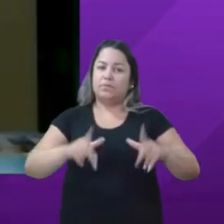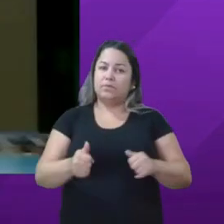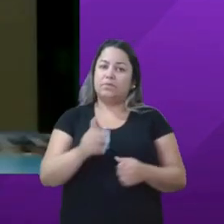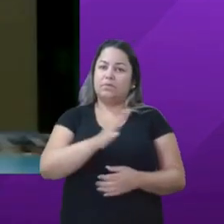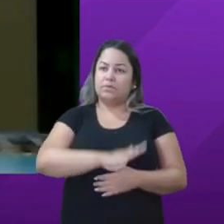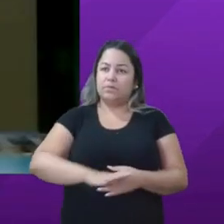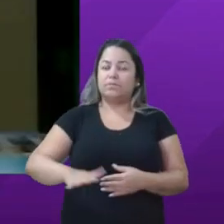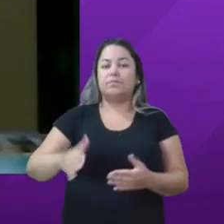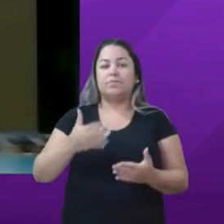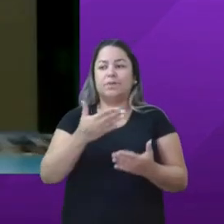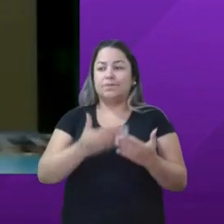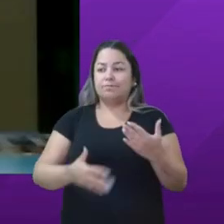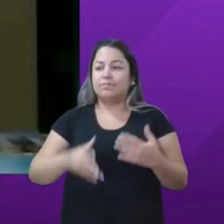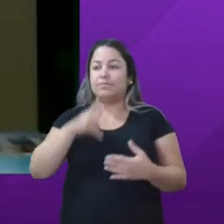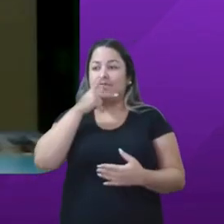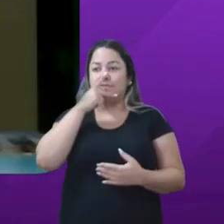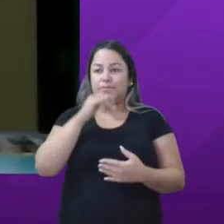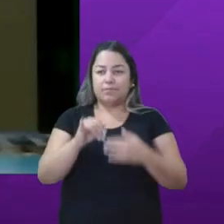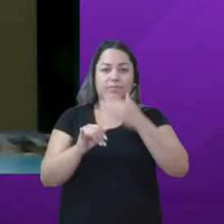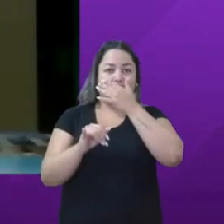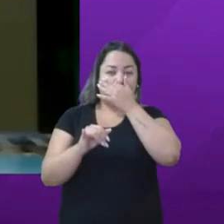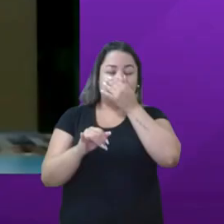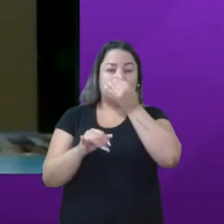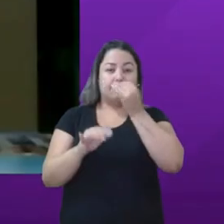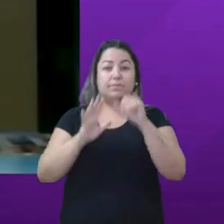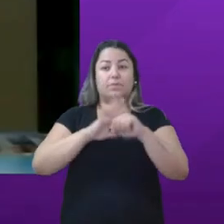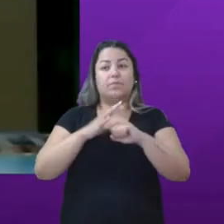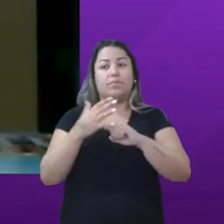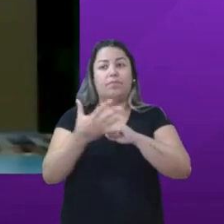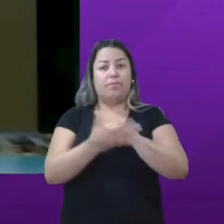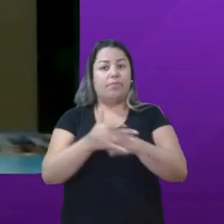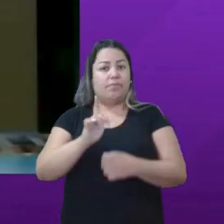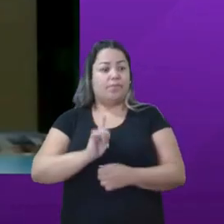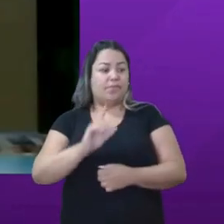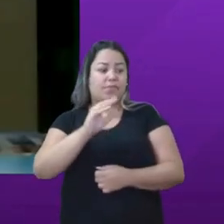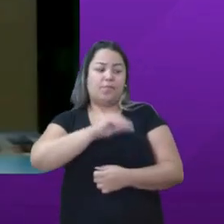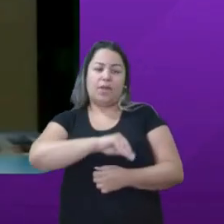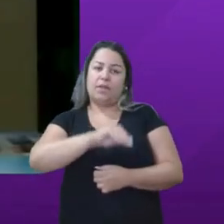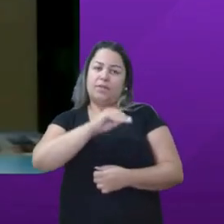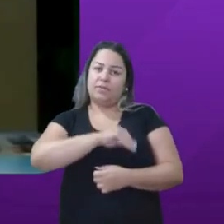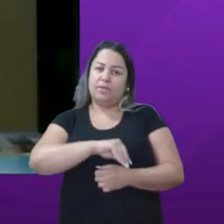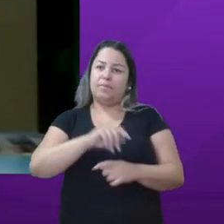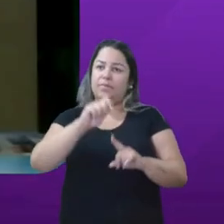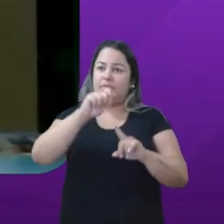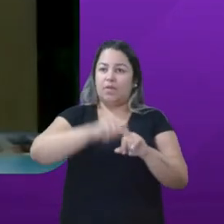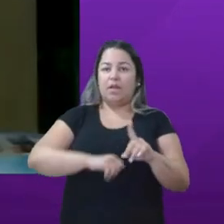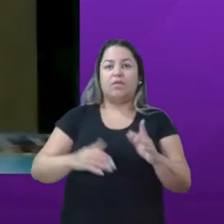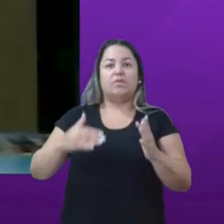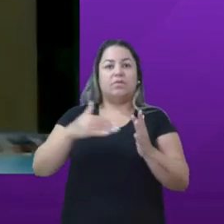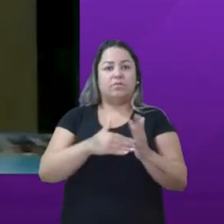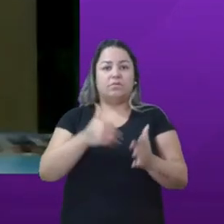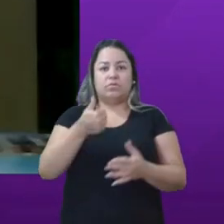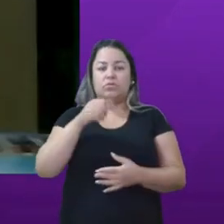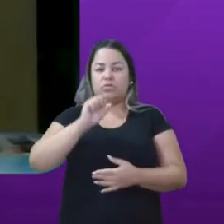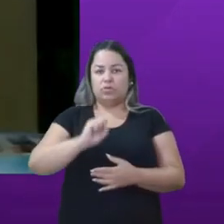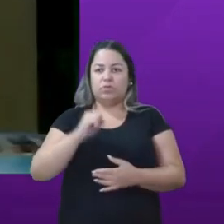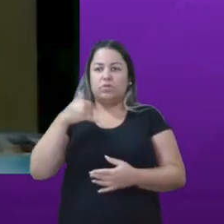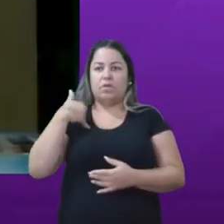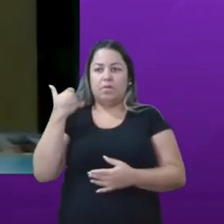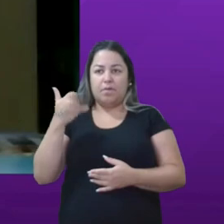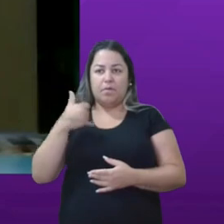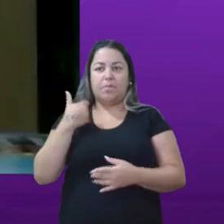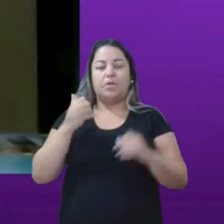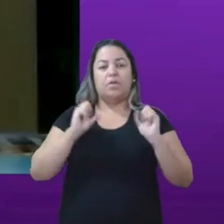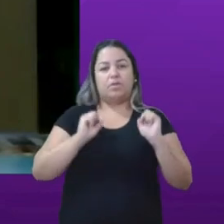que perderam os seus pais no Covid tenham, né, uma renda mensal até completar 18 anos, para que